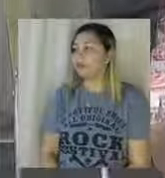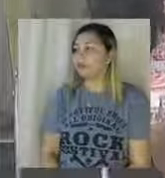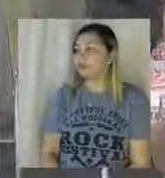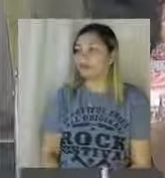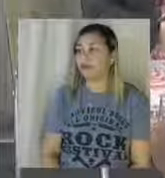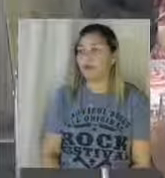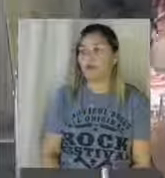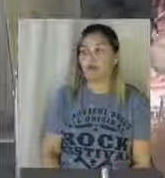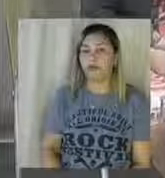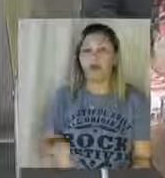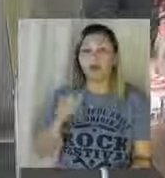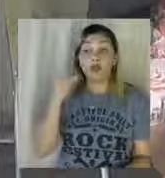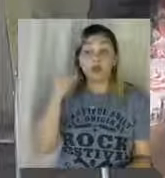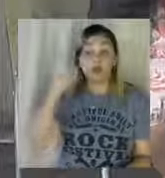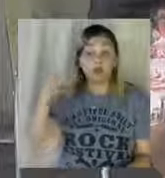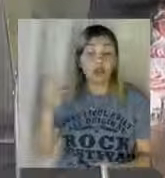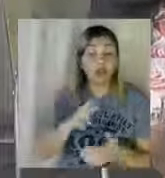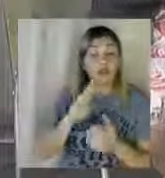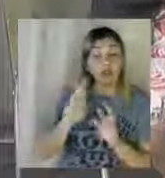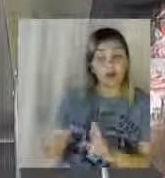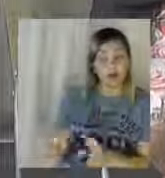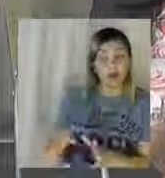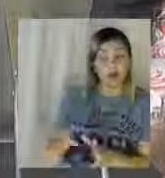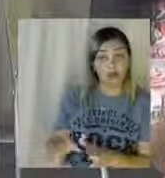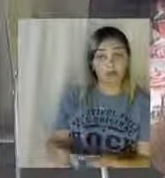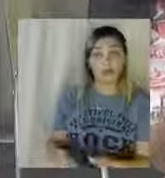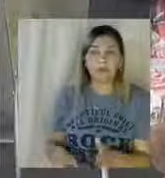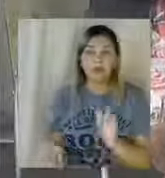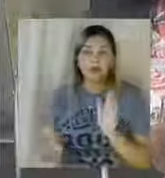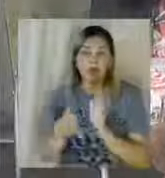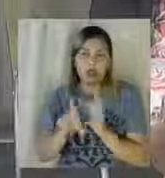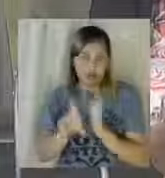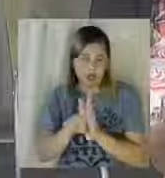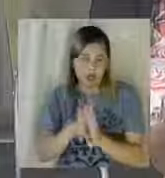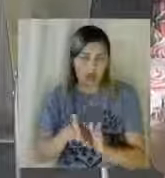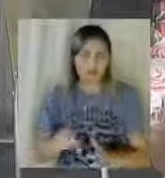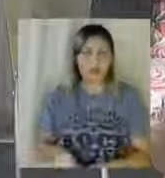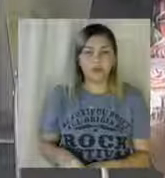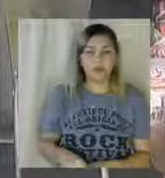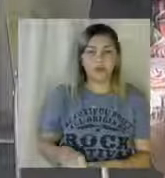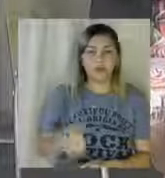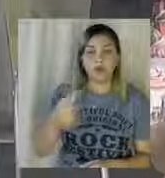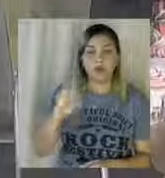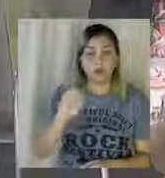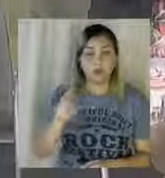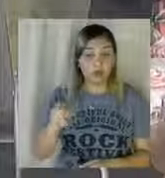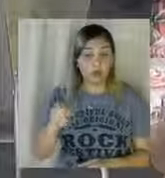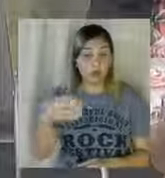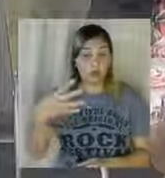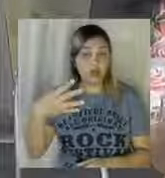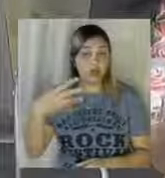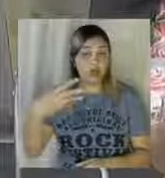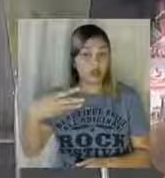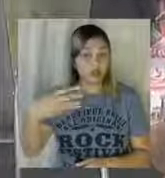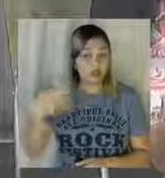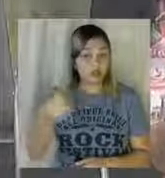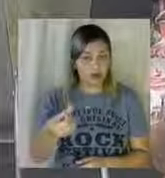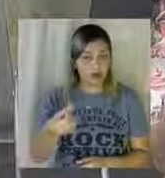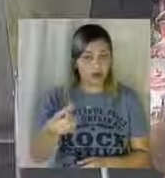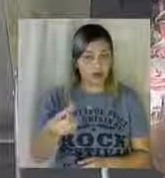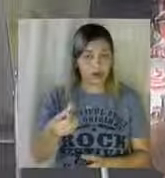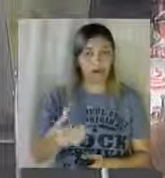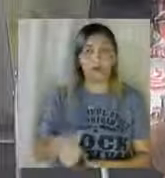Bem, a lei, o número da lei é 10.436. As